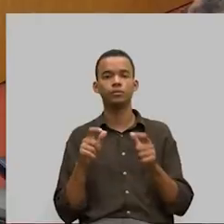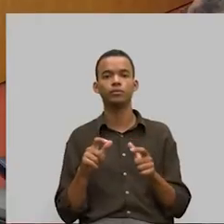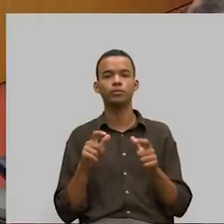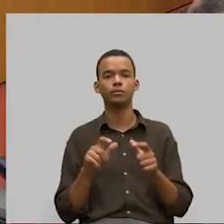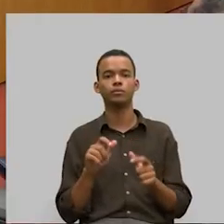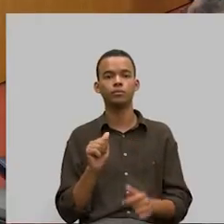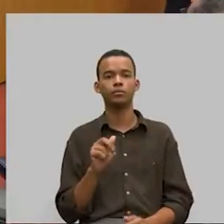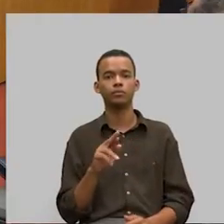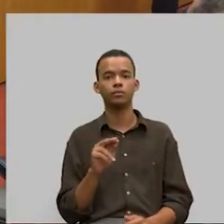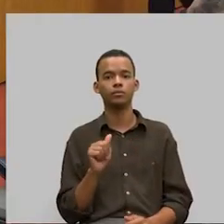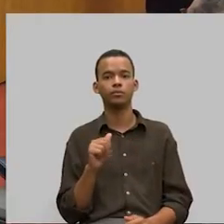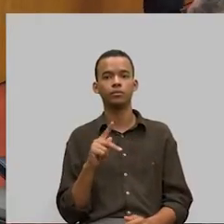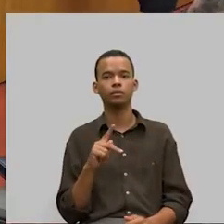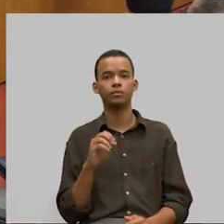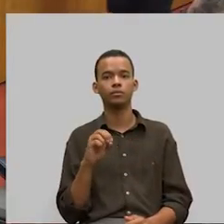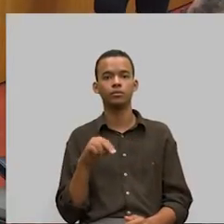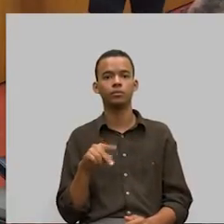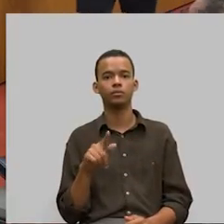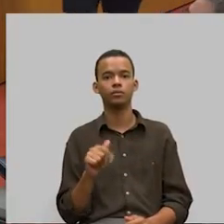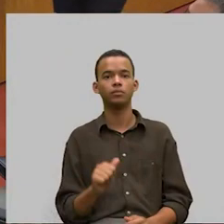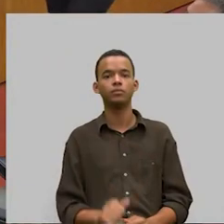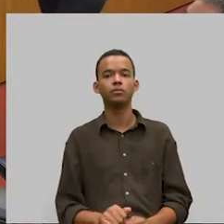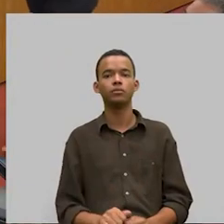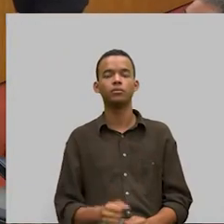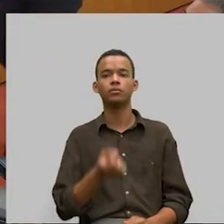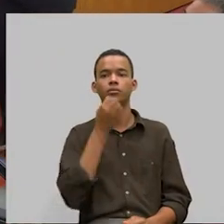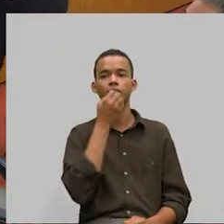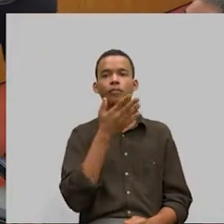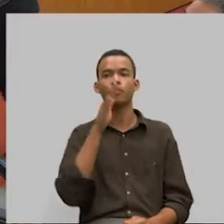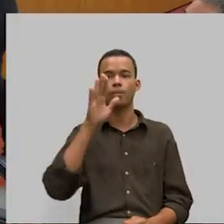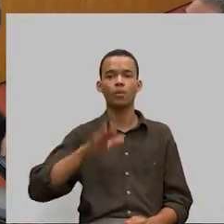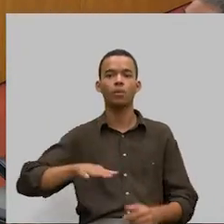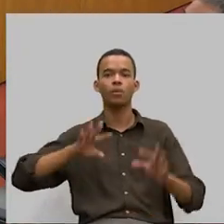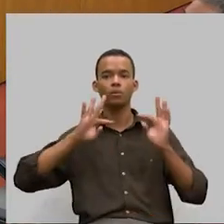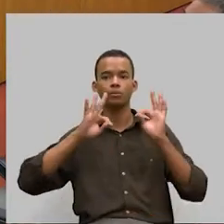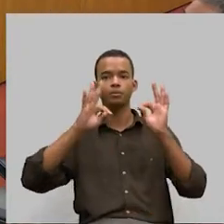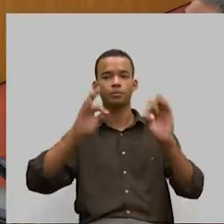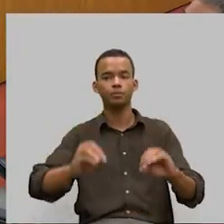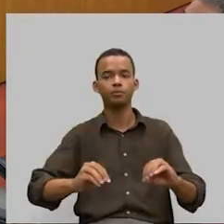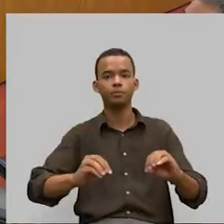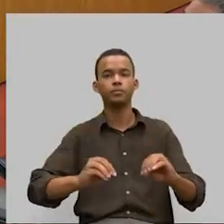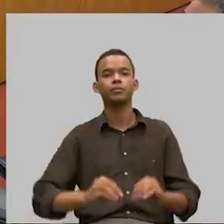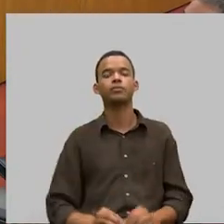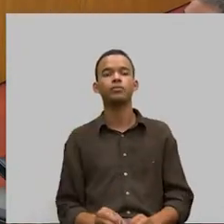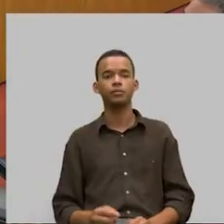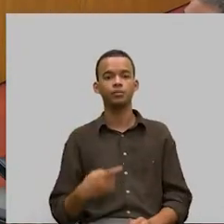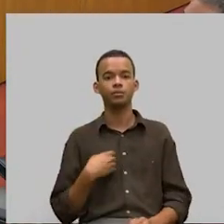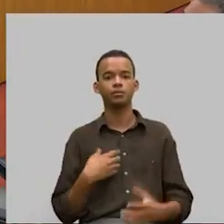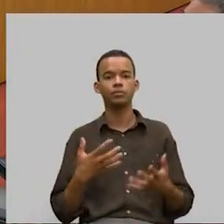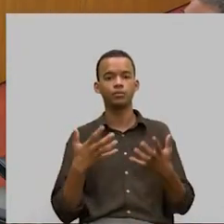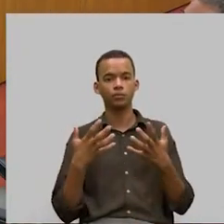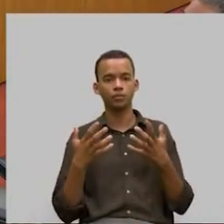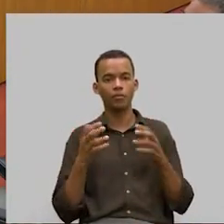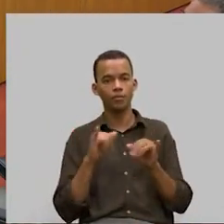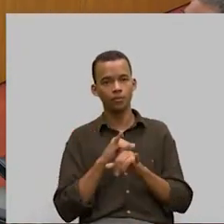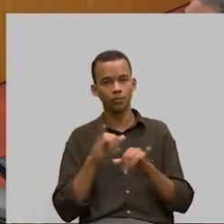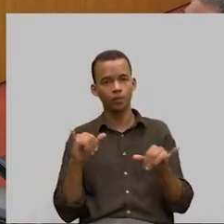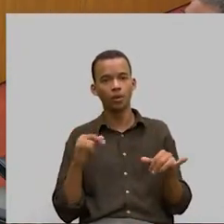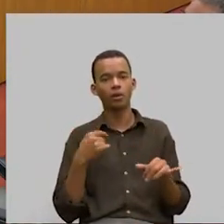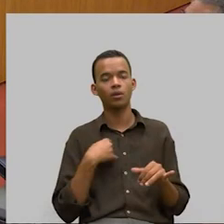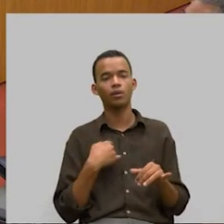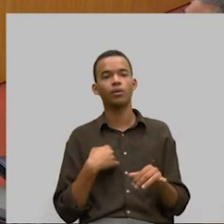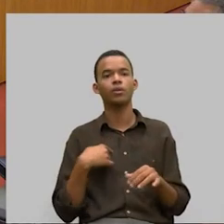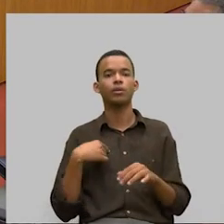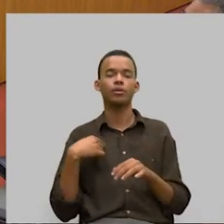Araponga Boa tarde a todos e todas eh quero dizer que na função de agricultora